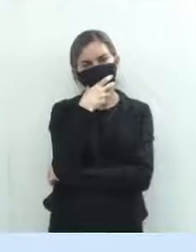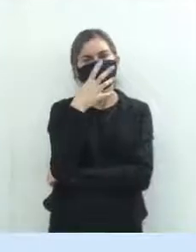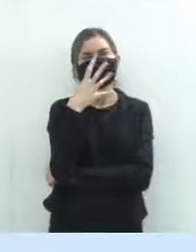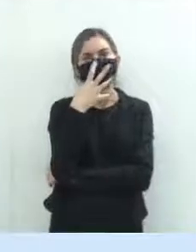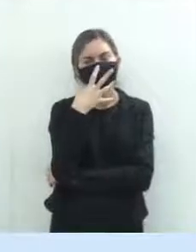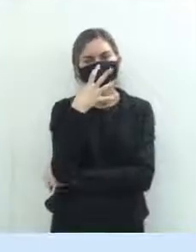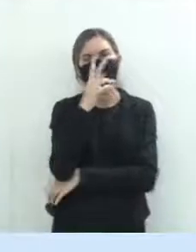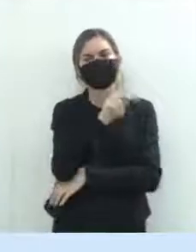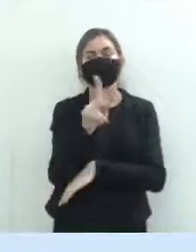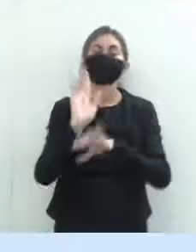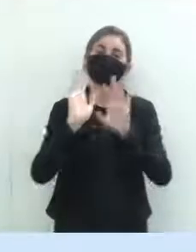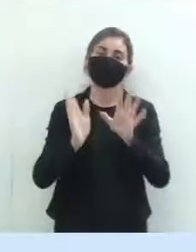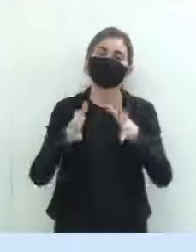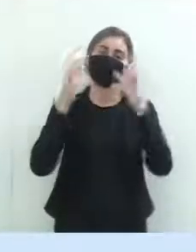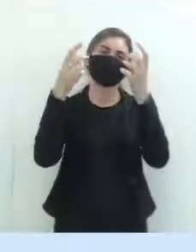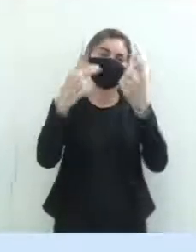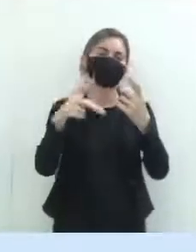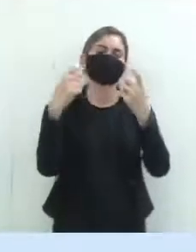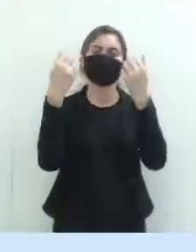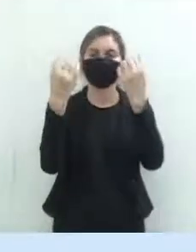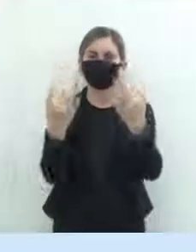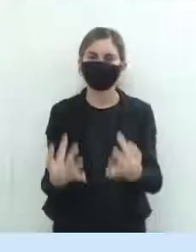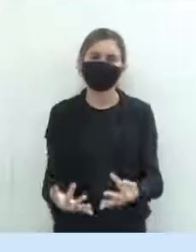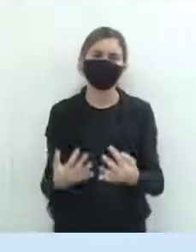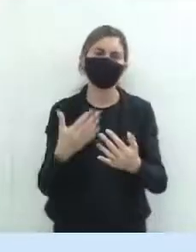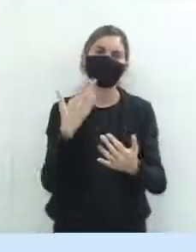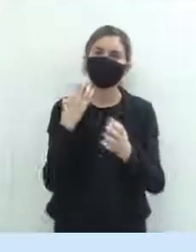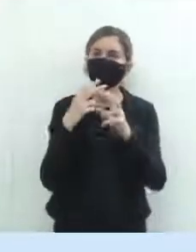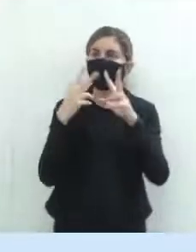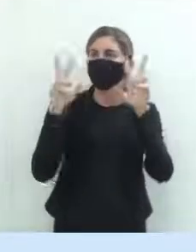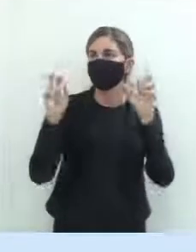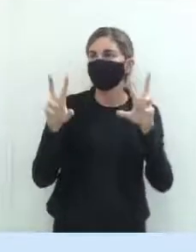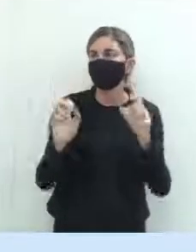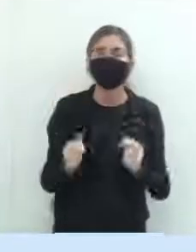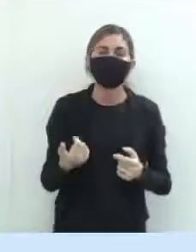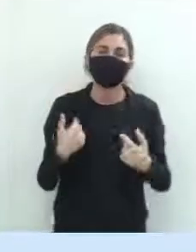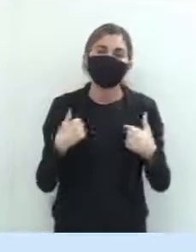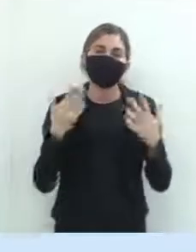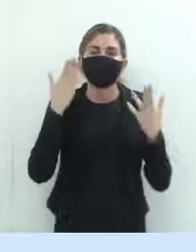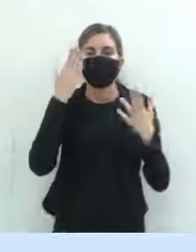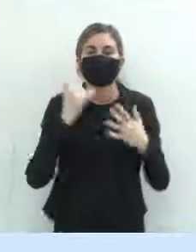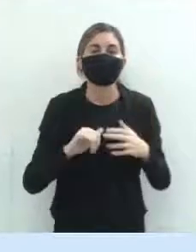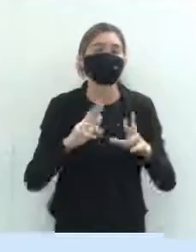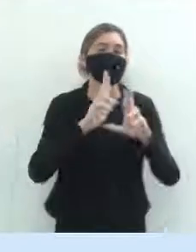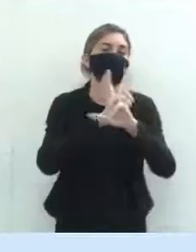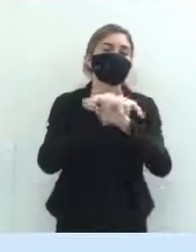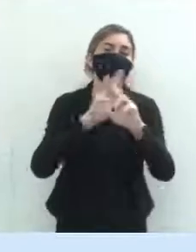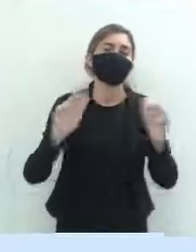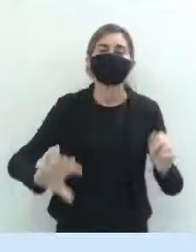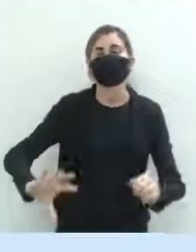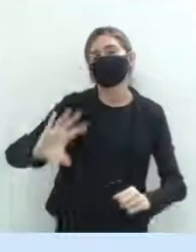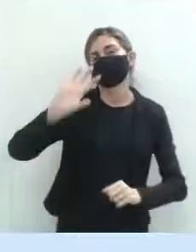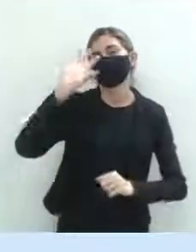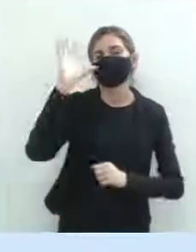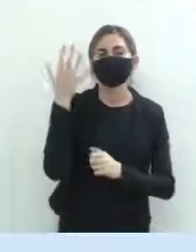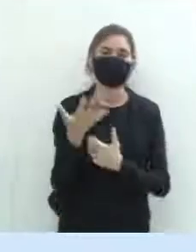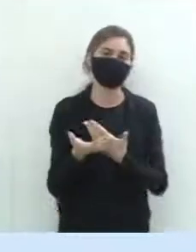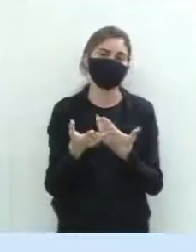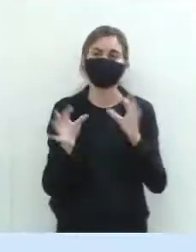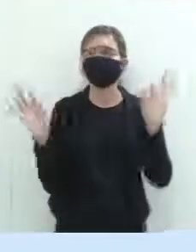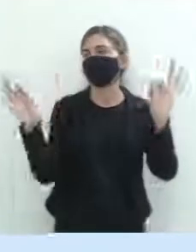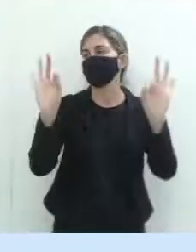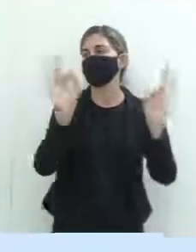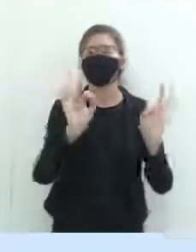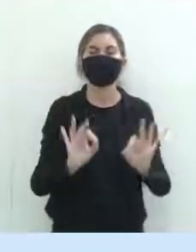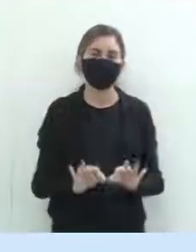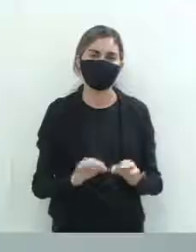professor, já vem o senhor falar sobre algo que a gente sabe que nunca acontece com ninguém